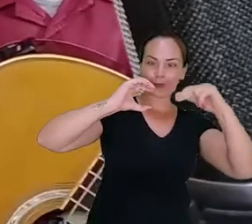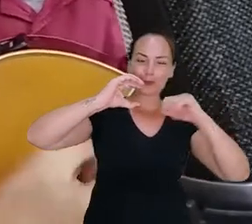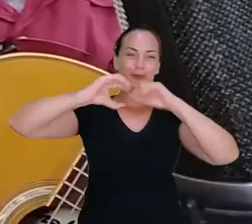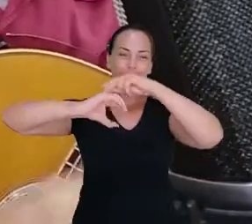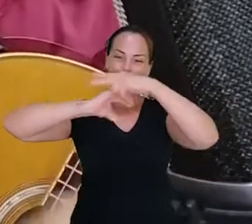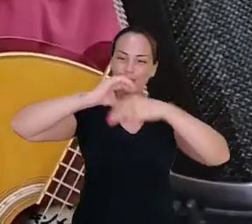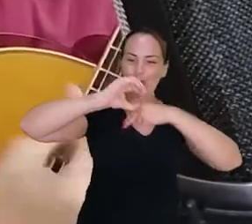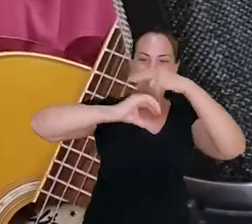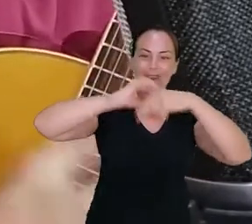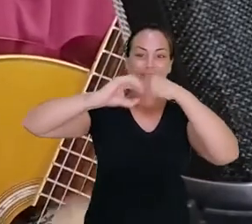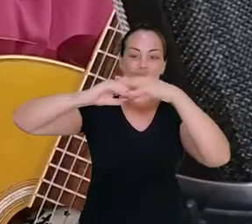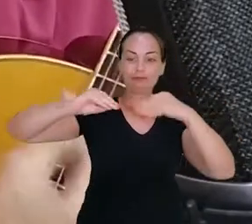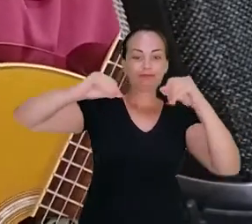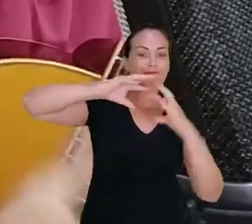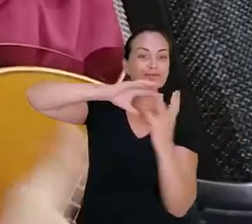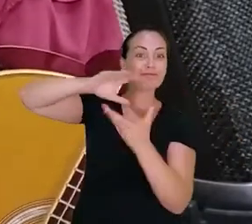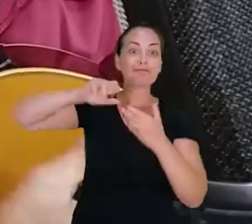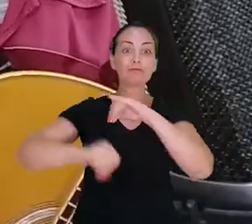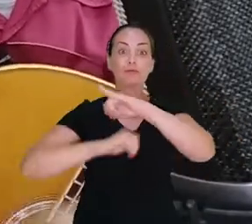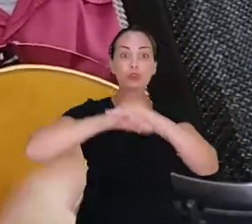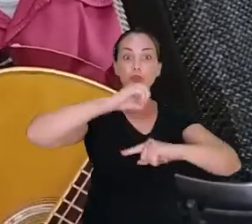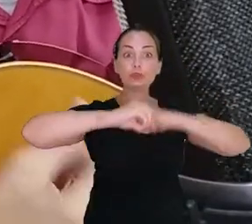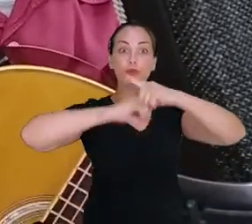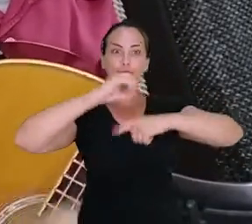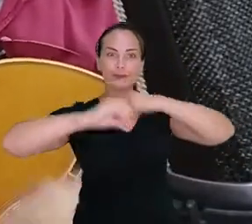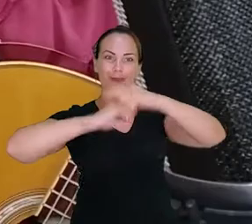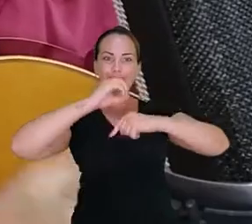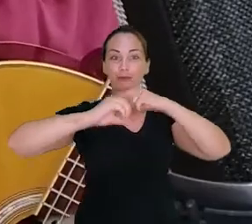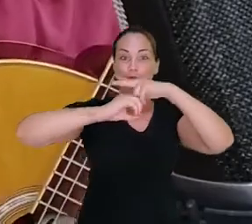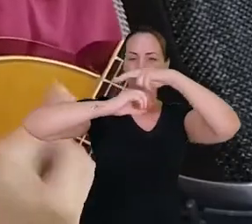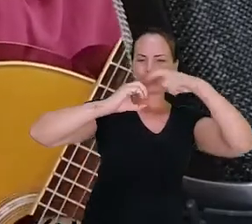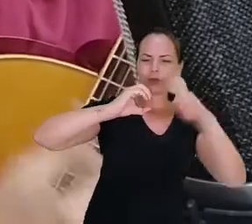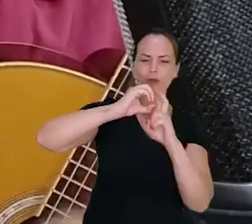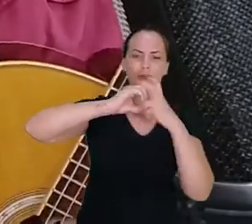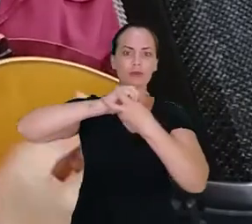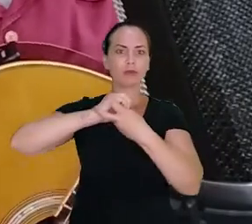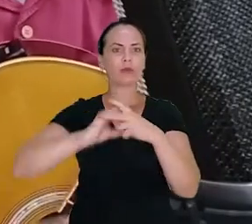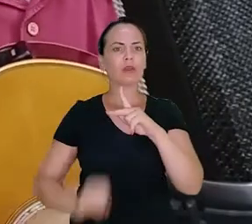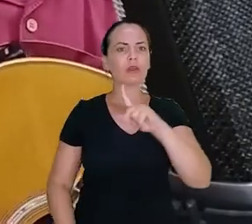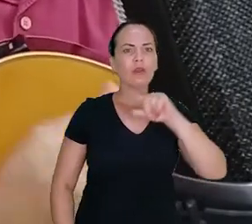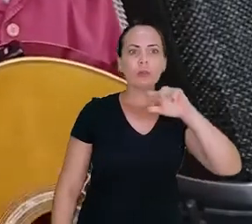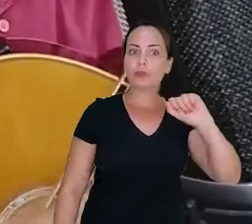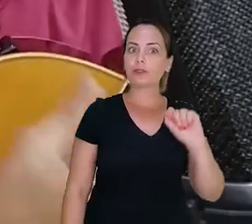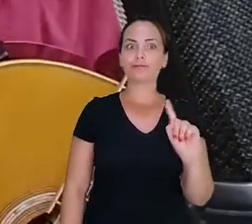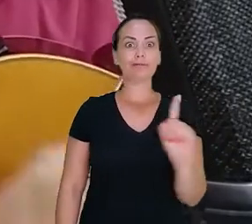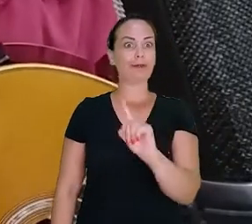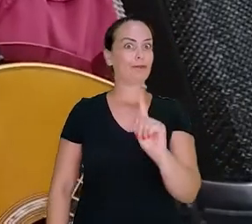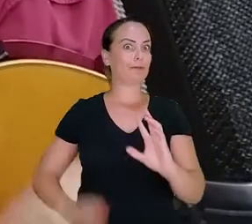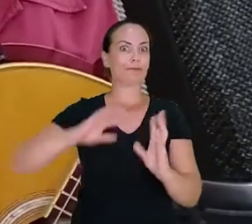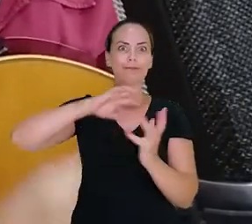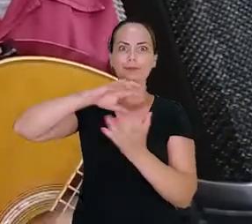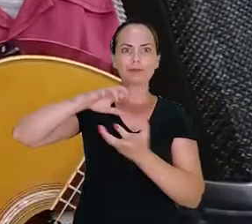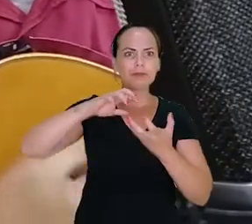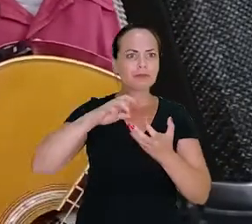Vênus, Terra e Marte. Júpiter, Saturno, Urano e Netuno. Mas e o Plutão? É um planeta